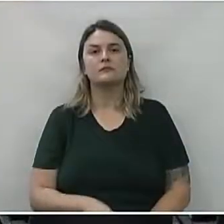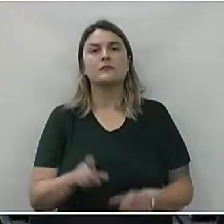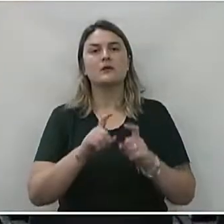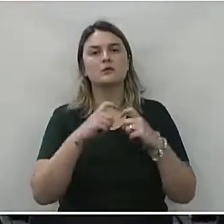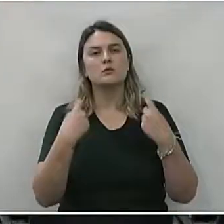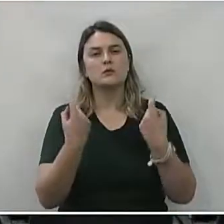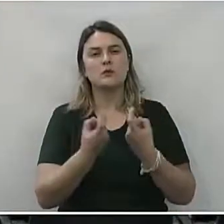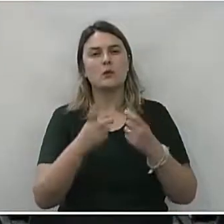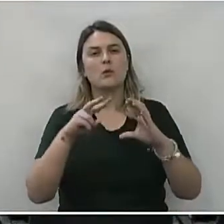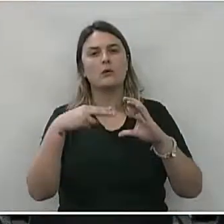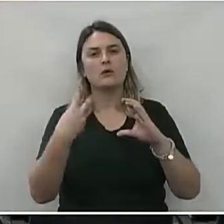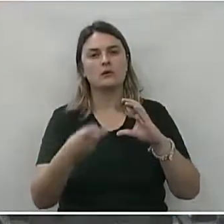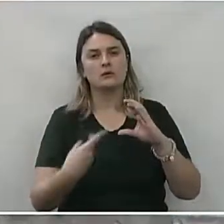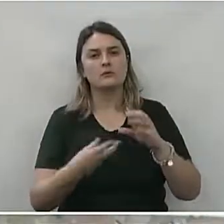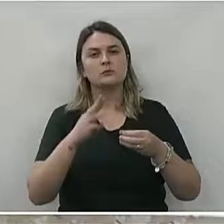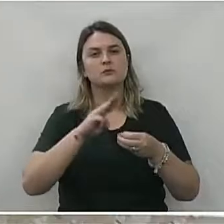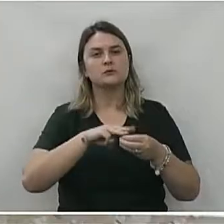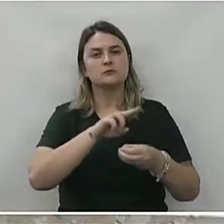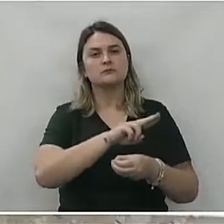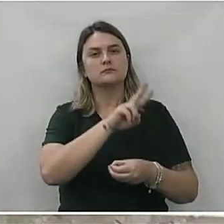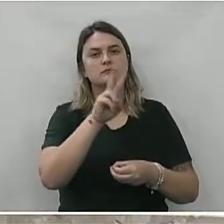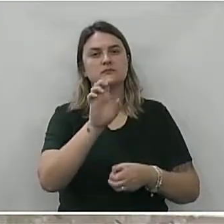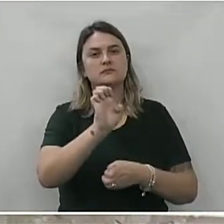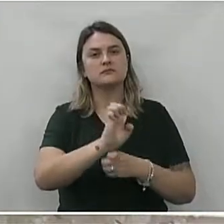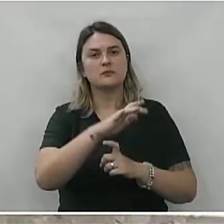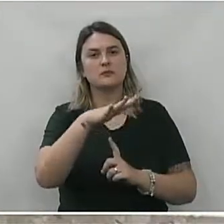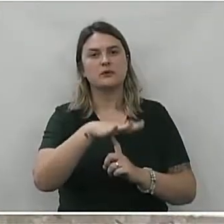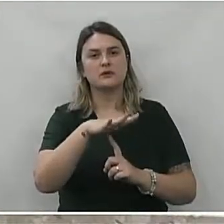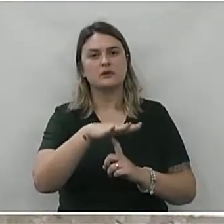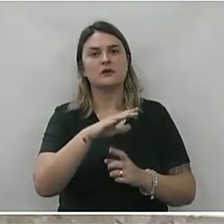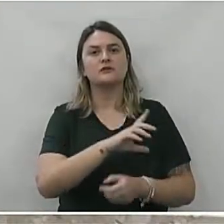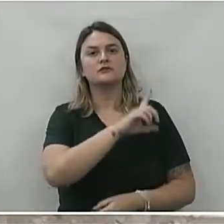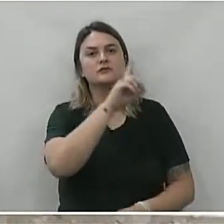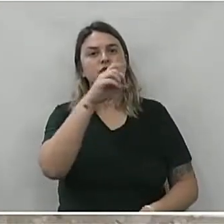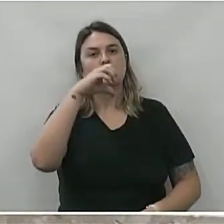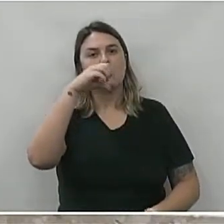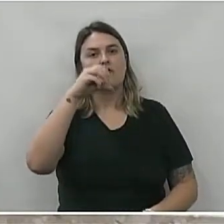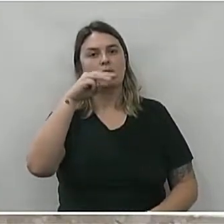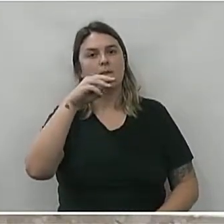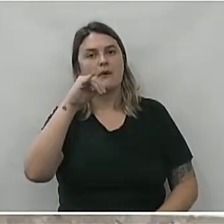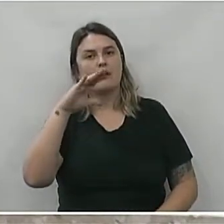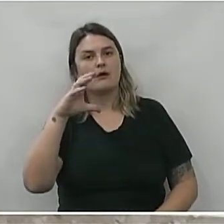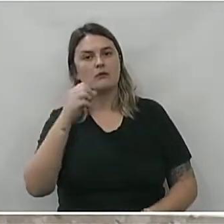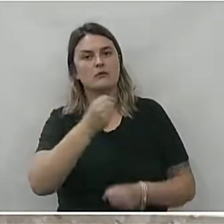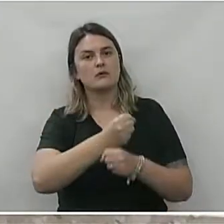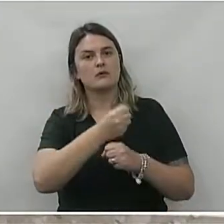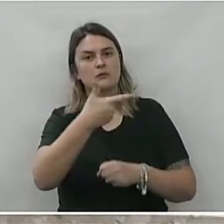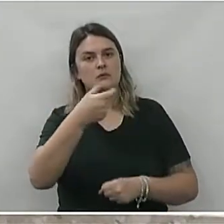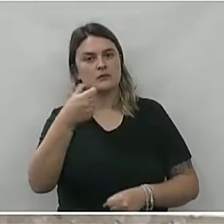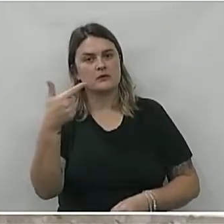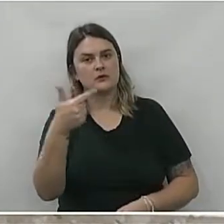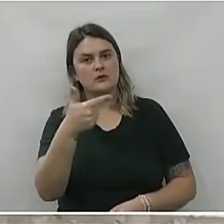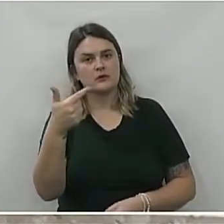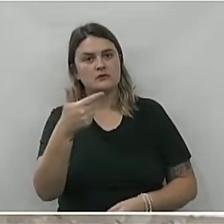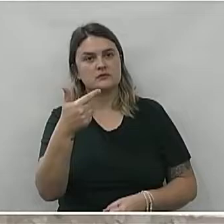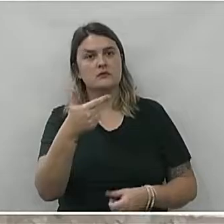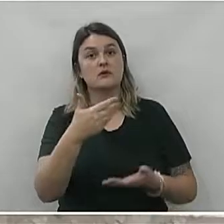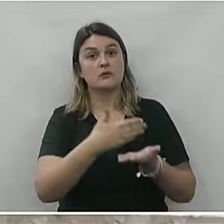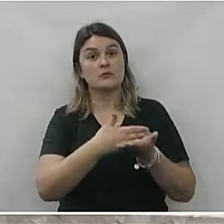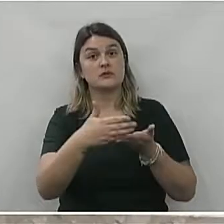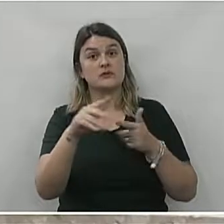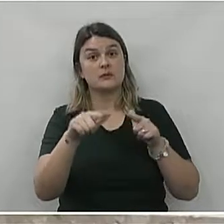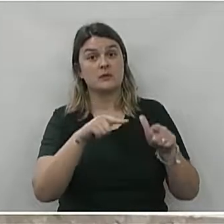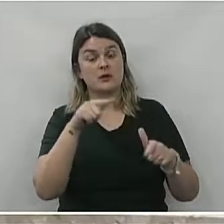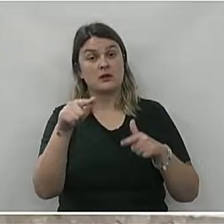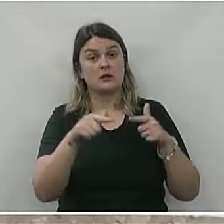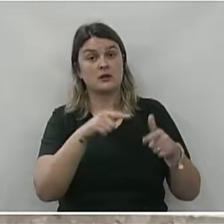Reunião ordinária da Câmara Municipal de União da Vitória, Estado do Paraná, dia 9 de maio de 2022. Declaro